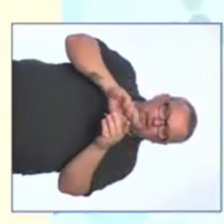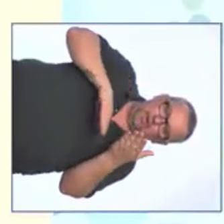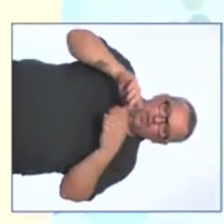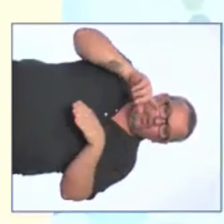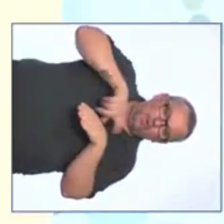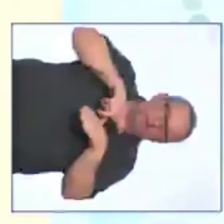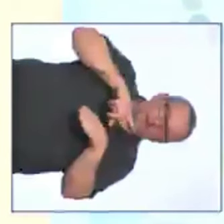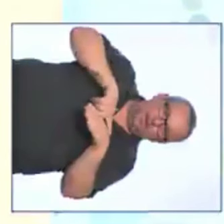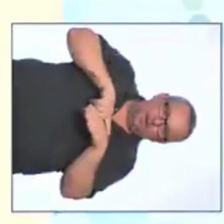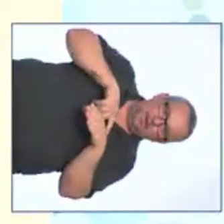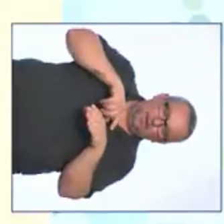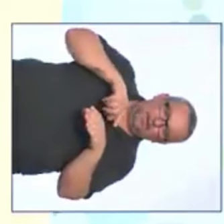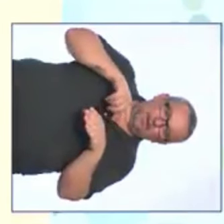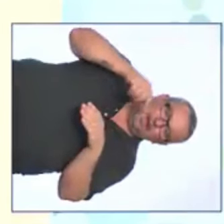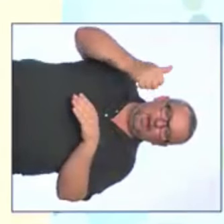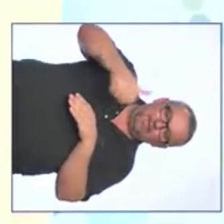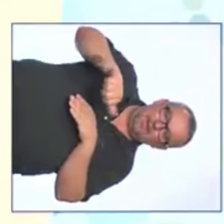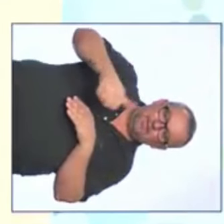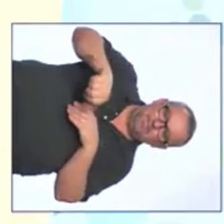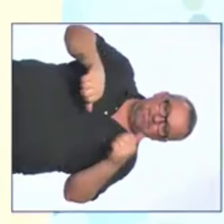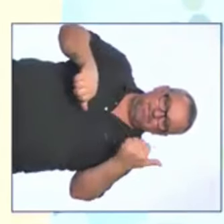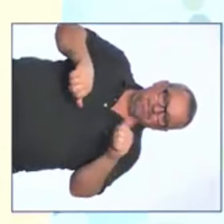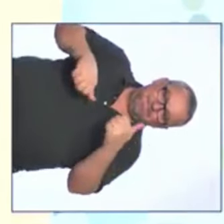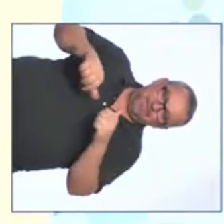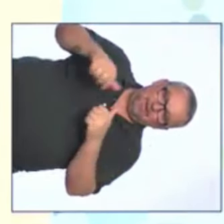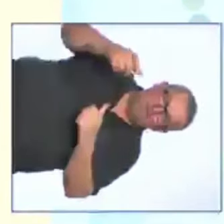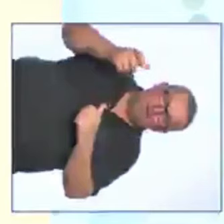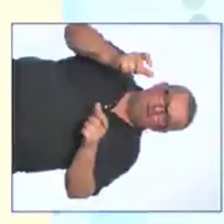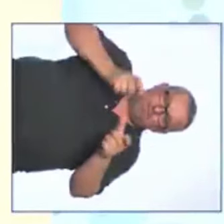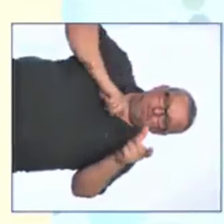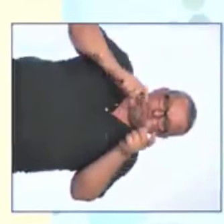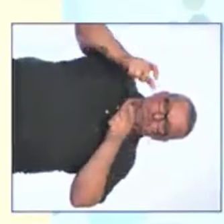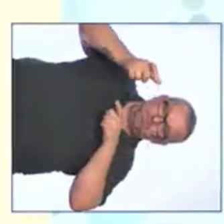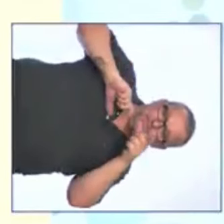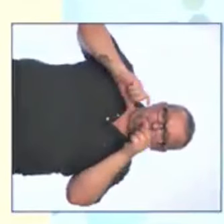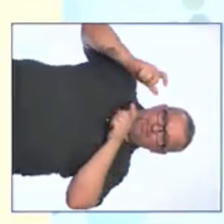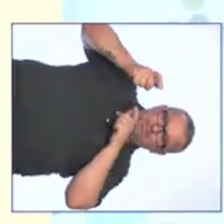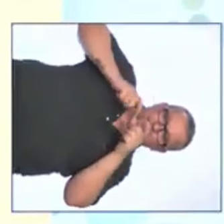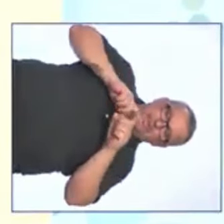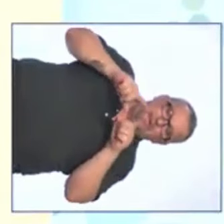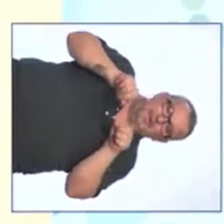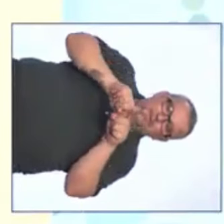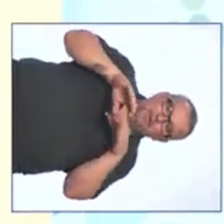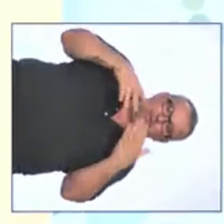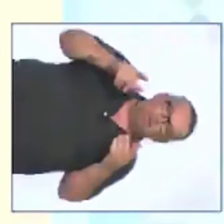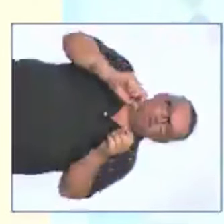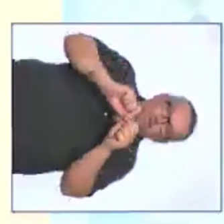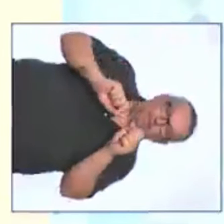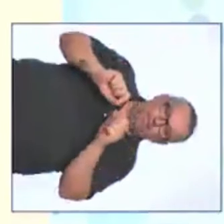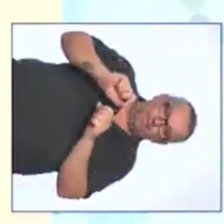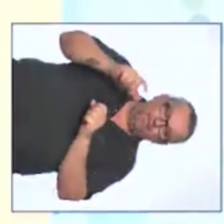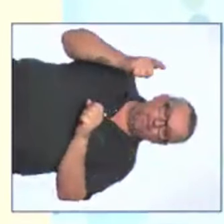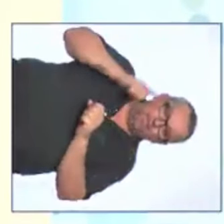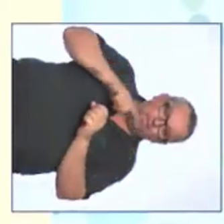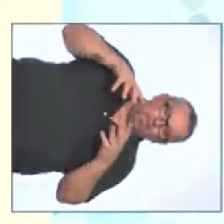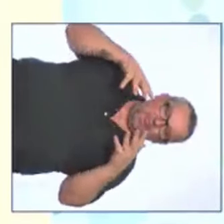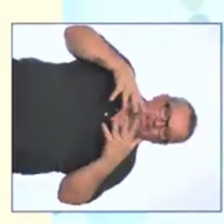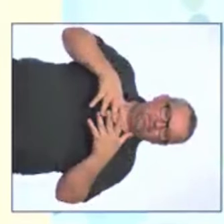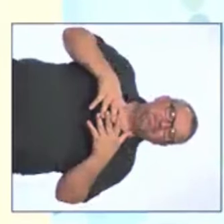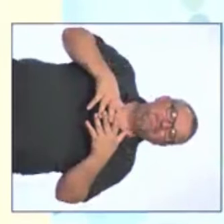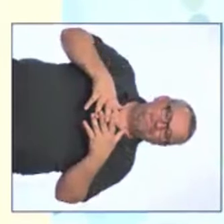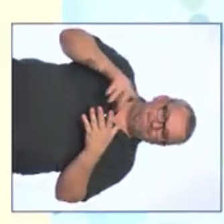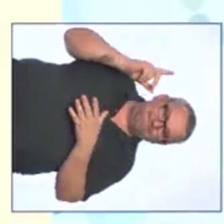jogando avaliações dizendo o a gente tem que ser ou não tem que ser e aí quando você conflita isso